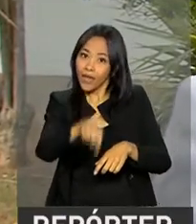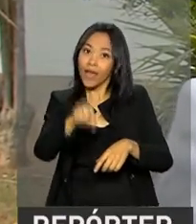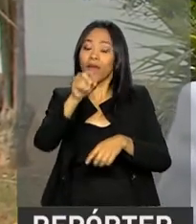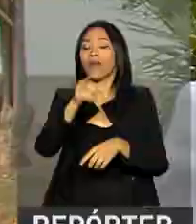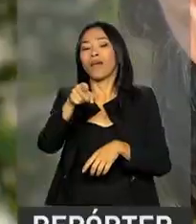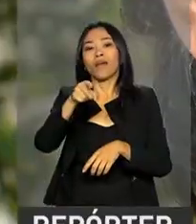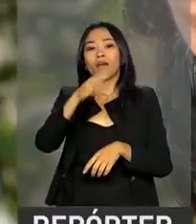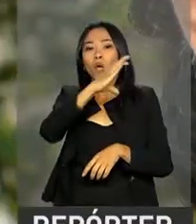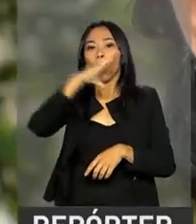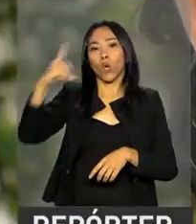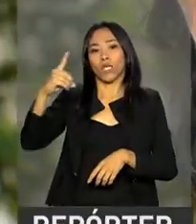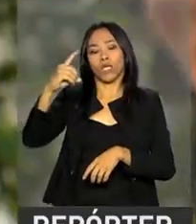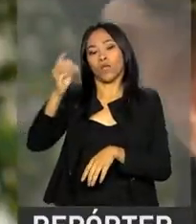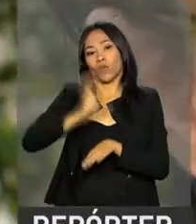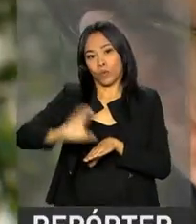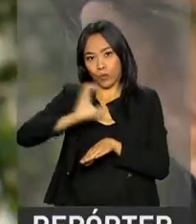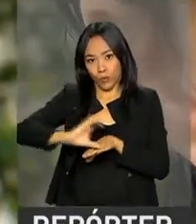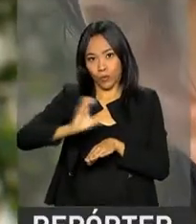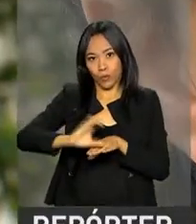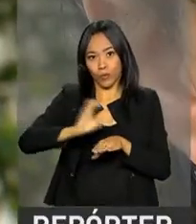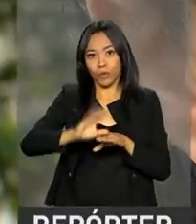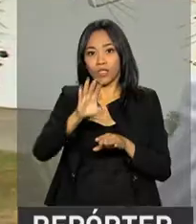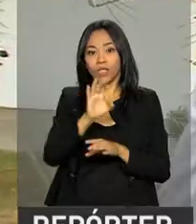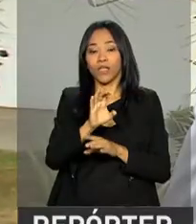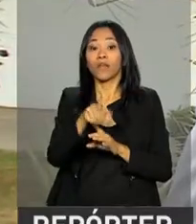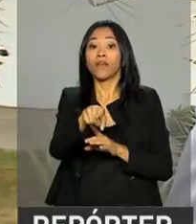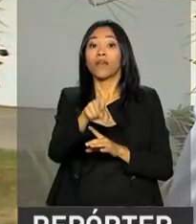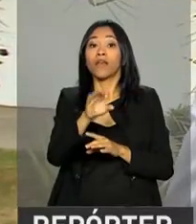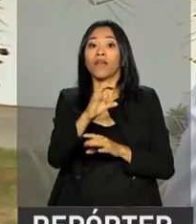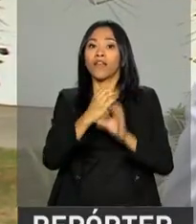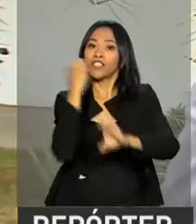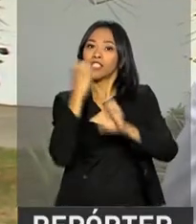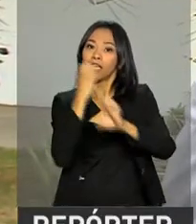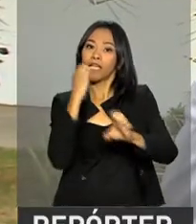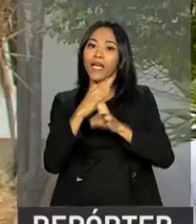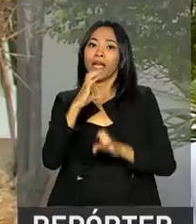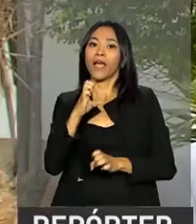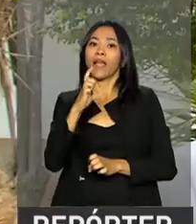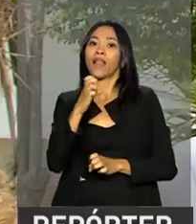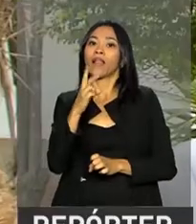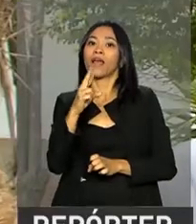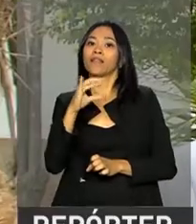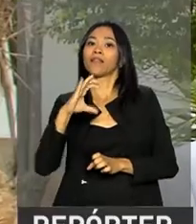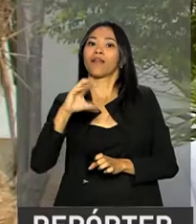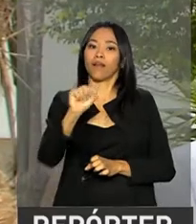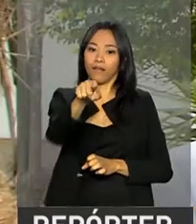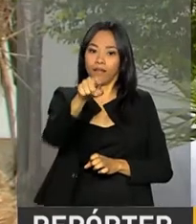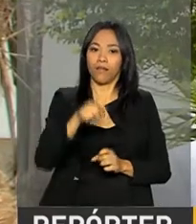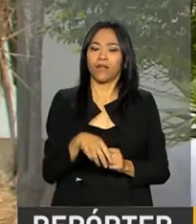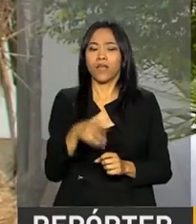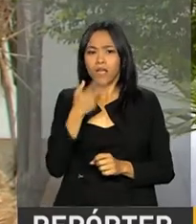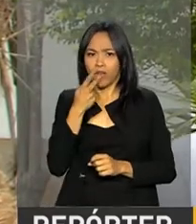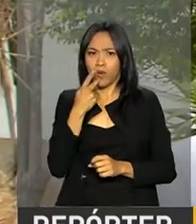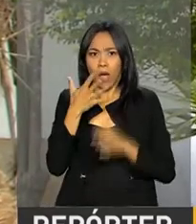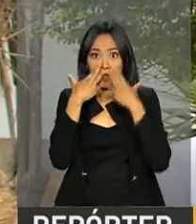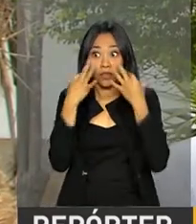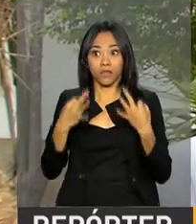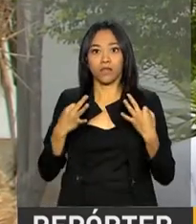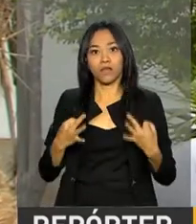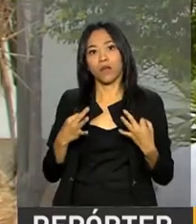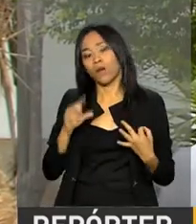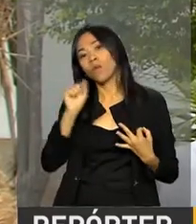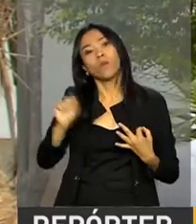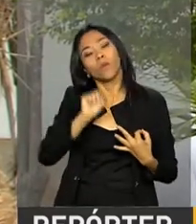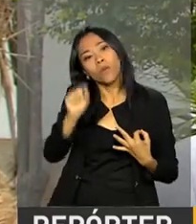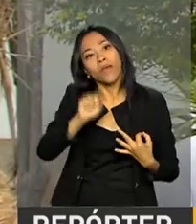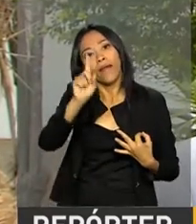elétrica de um centro universitário brasil ilha ele deu algumas dicas uma coisa que deve estar muito atenta é a questão do